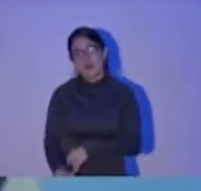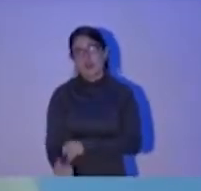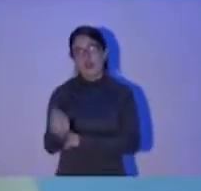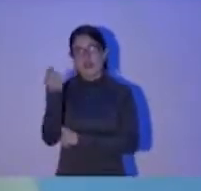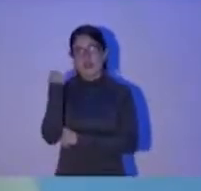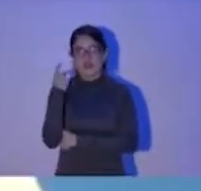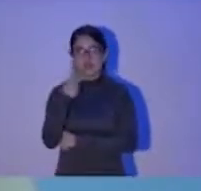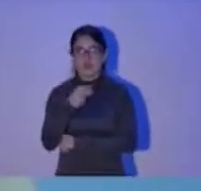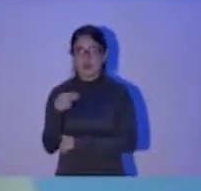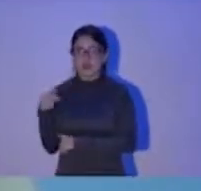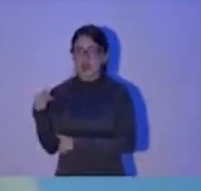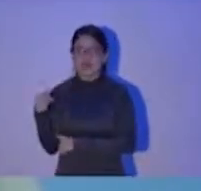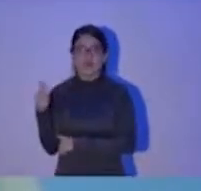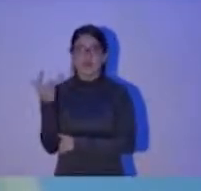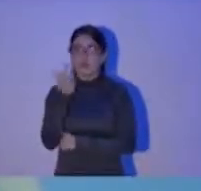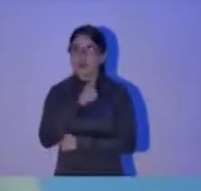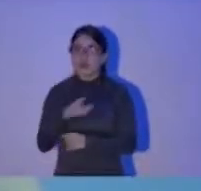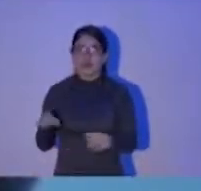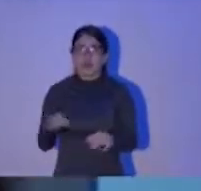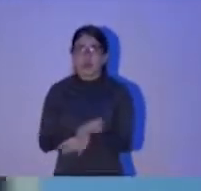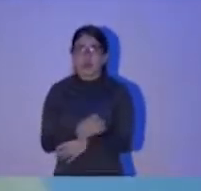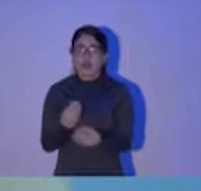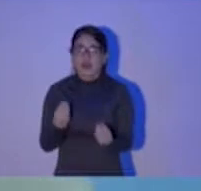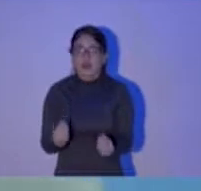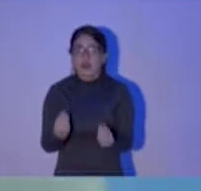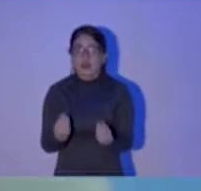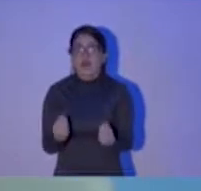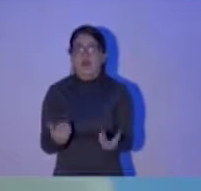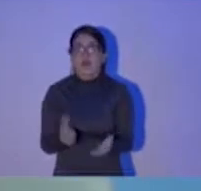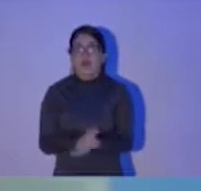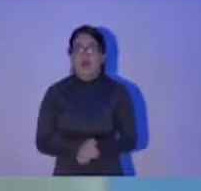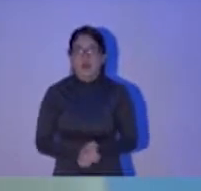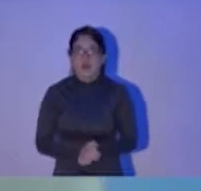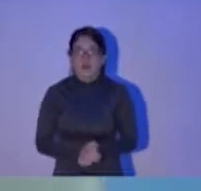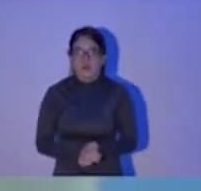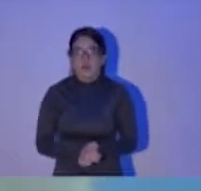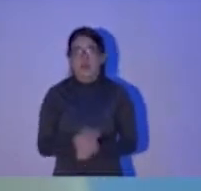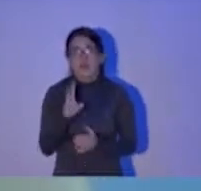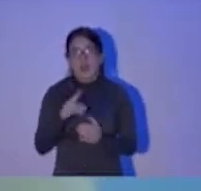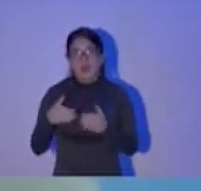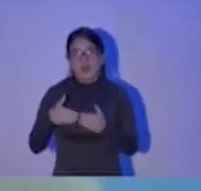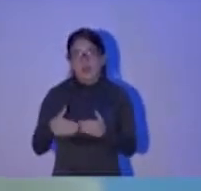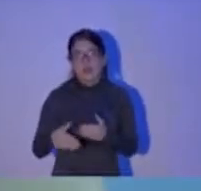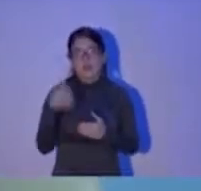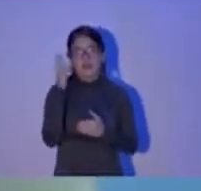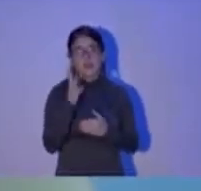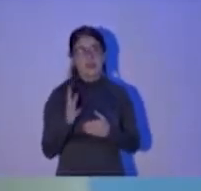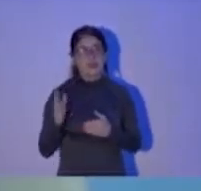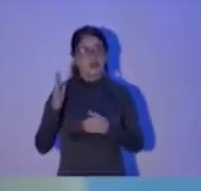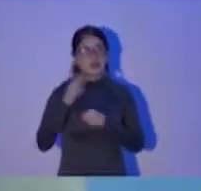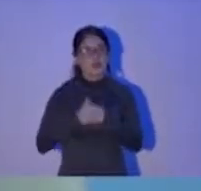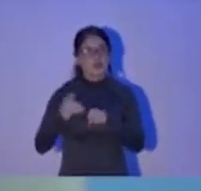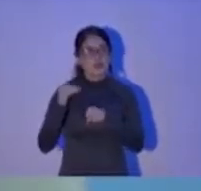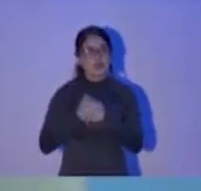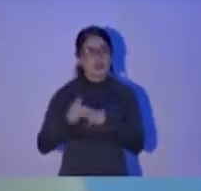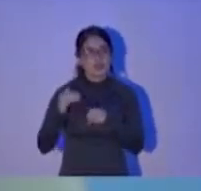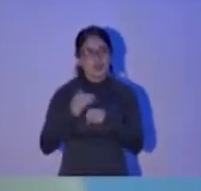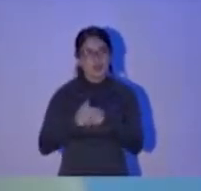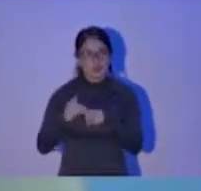que a gente não consegue terminar, que é o Pró-Infância, e resgatar também o Brasil Carinhoso. E, por fim, para dar uma sequência muito rápida...